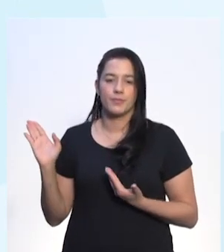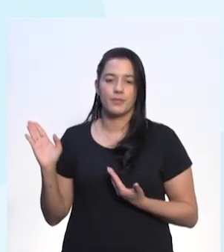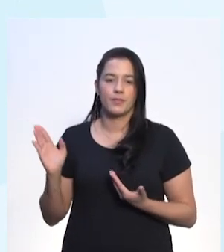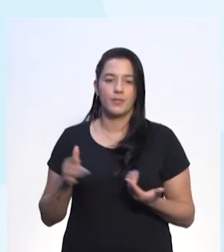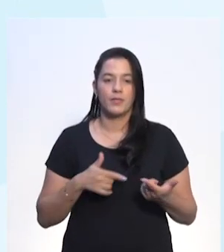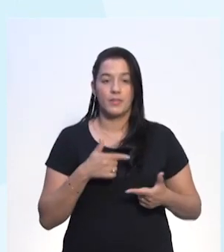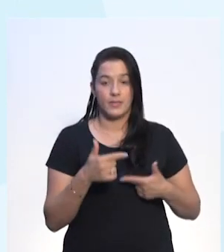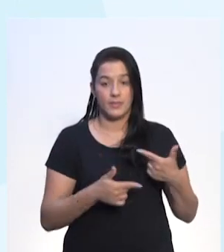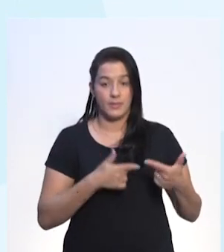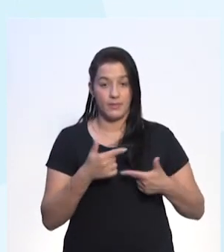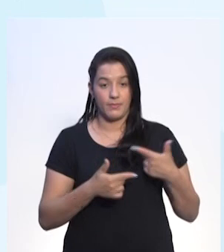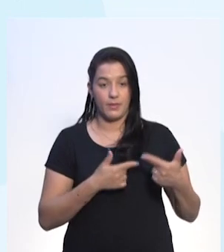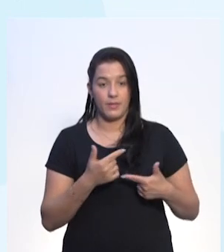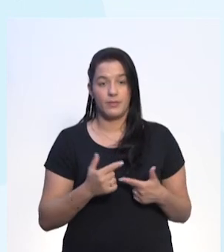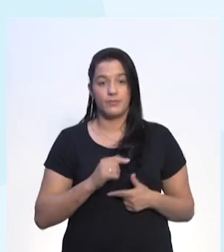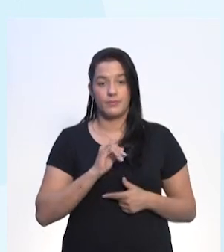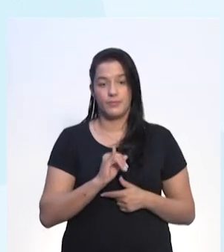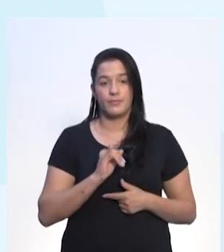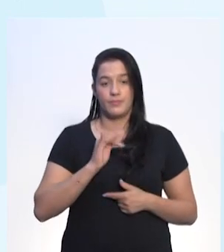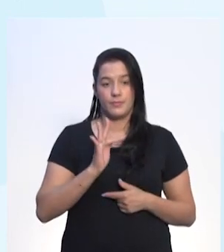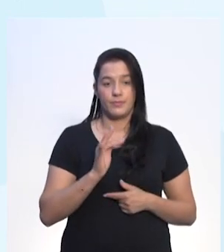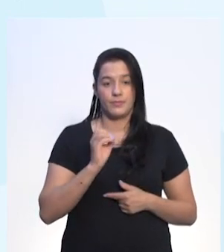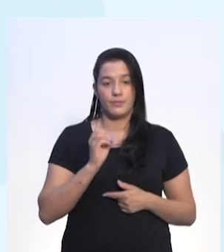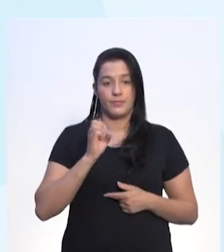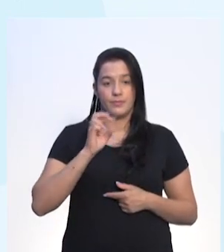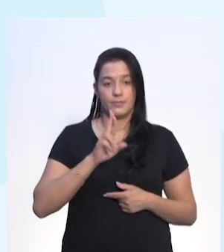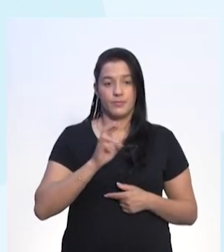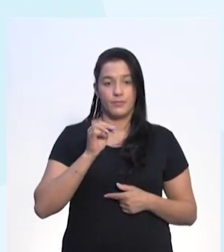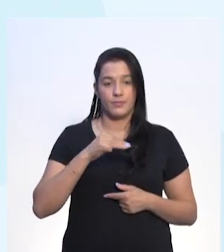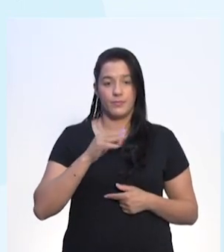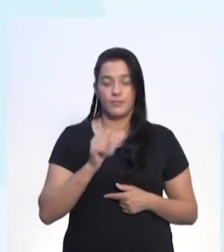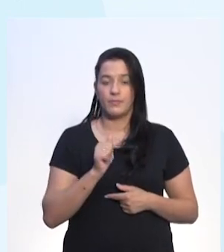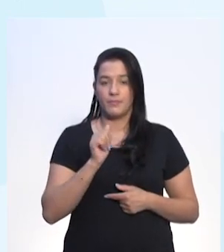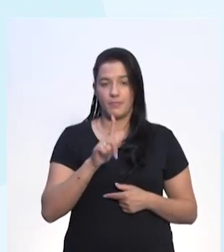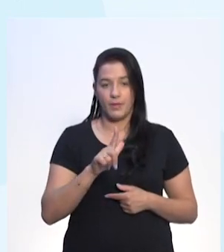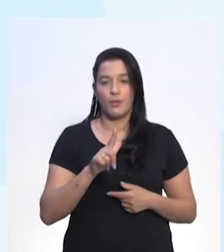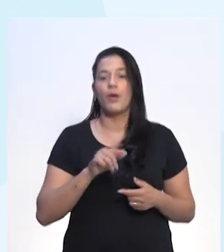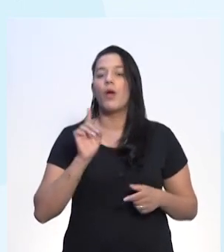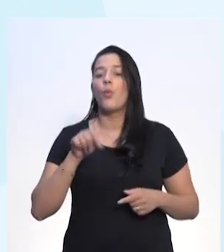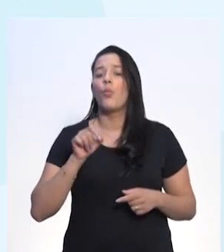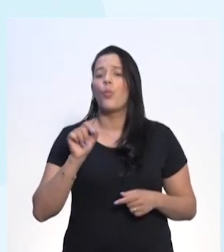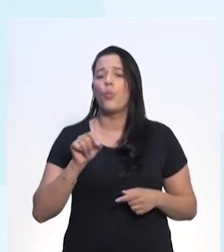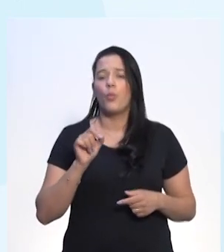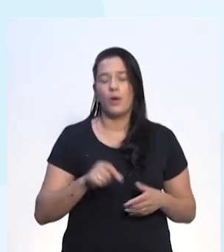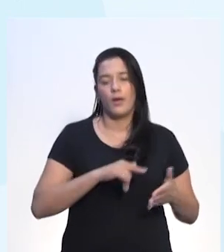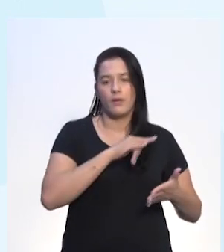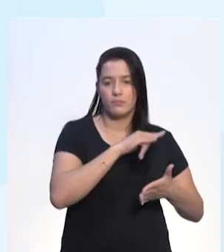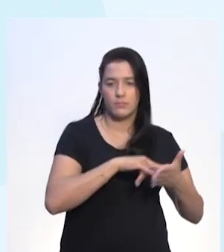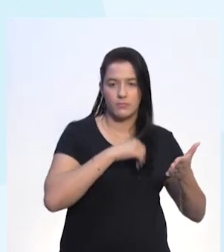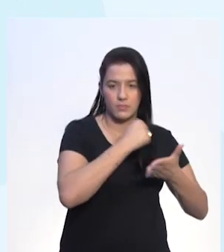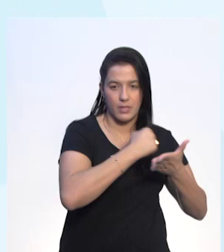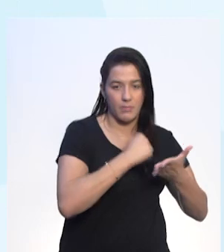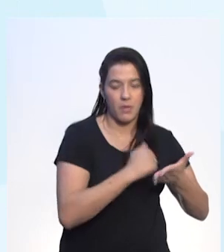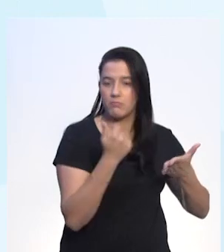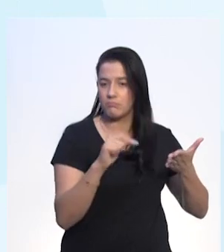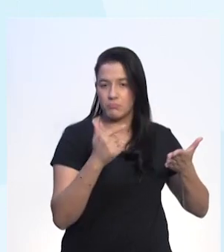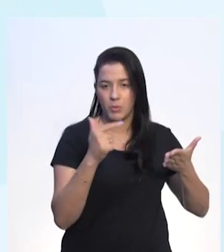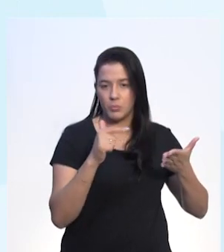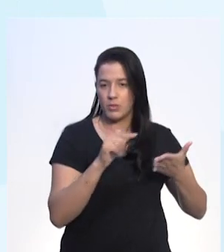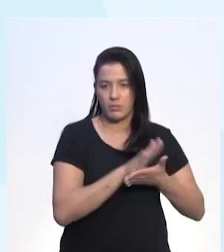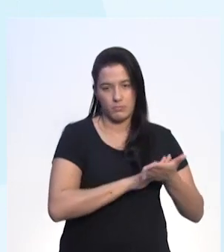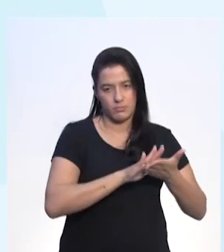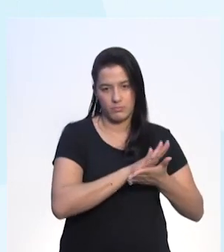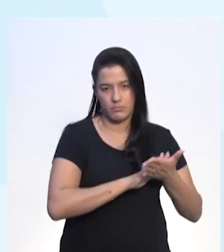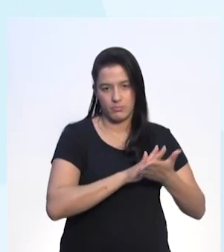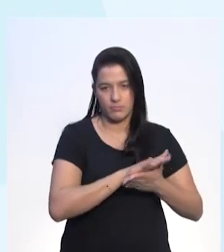informal? É o trabalho sem registro, né, na carteira de trabalho ou qualquer vínculo, documento de vínculo empregatício.